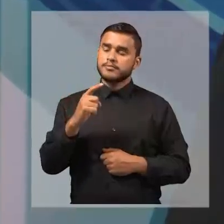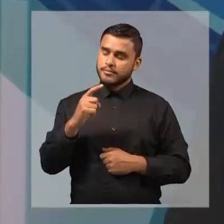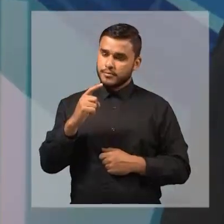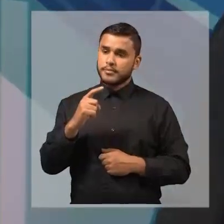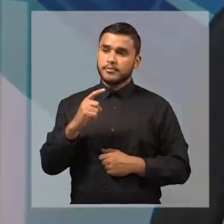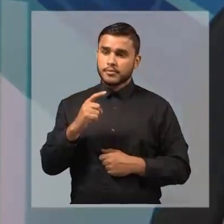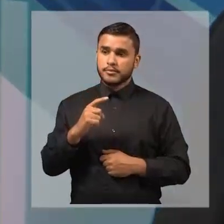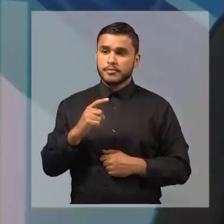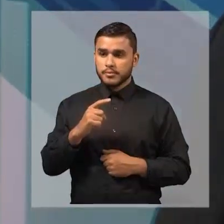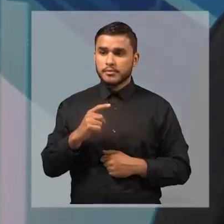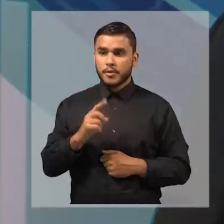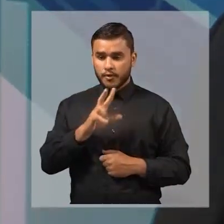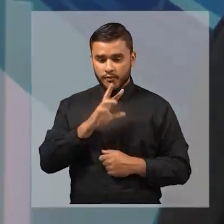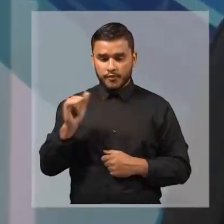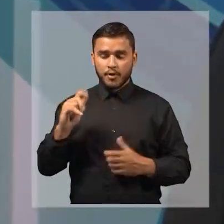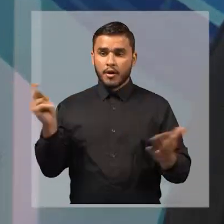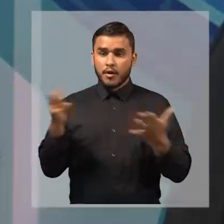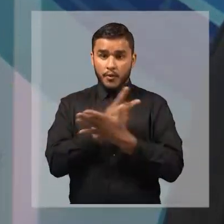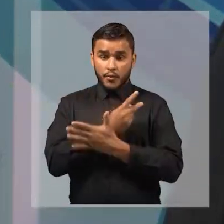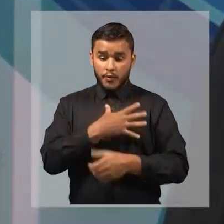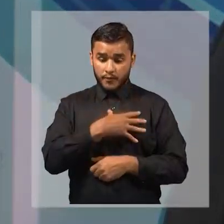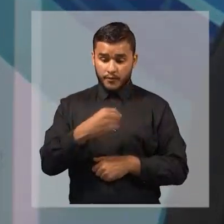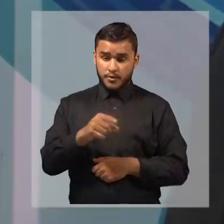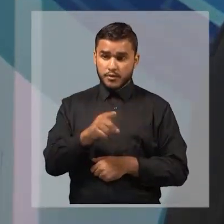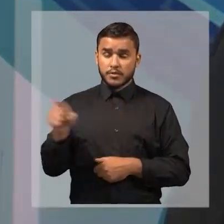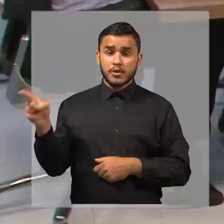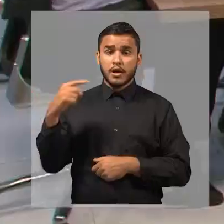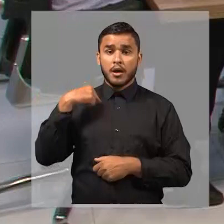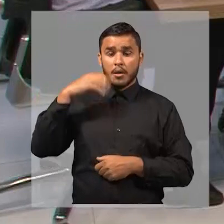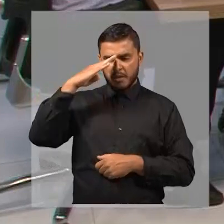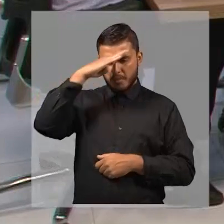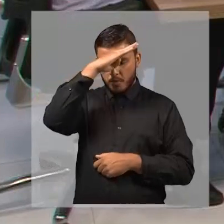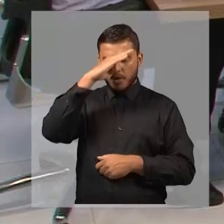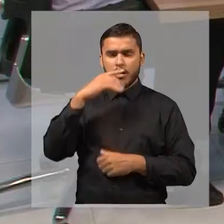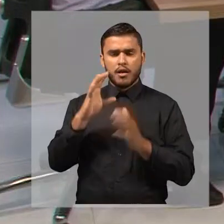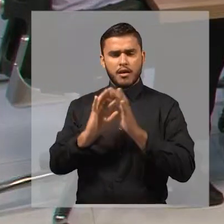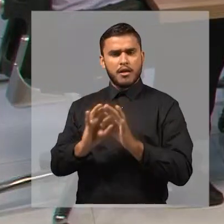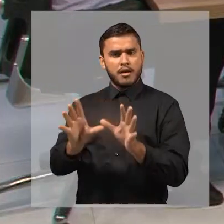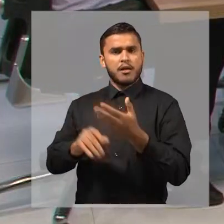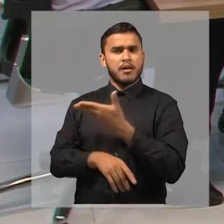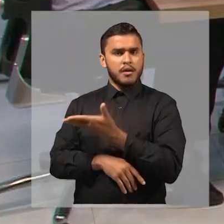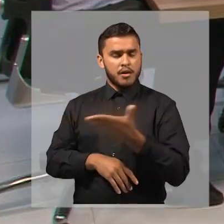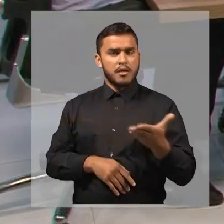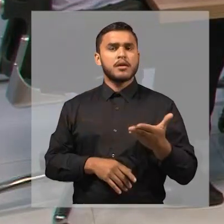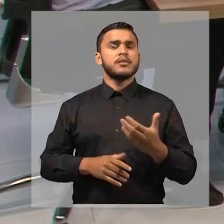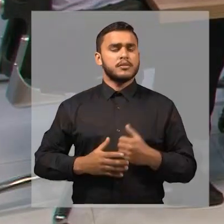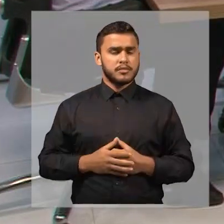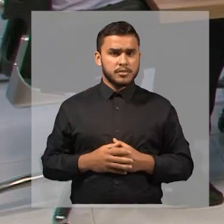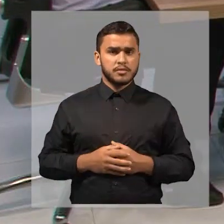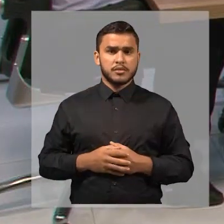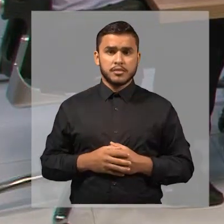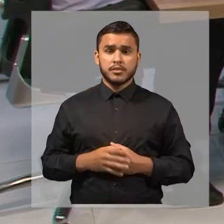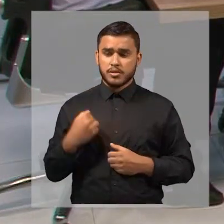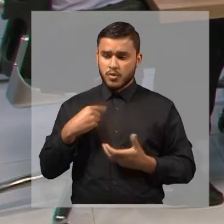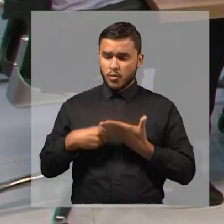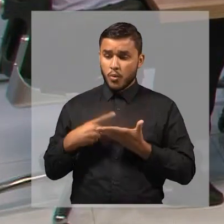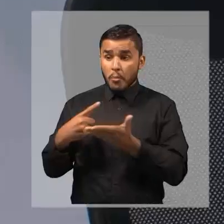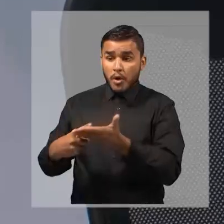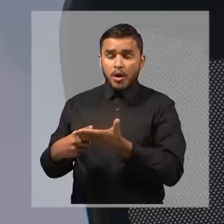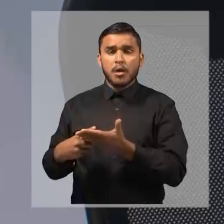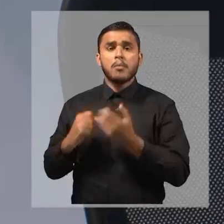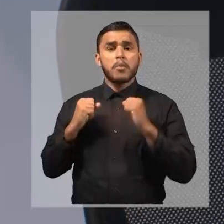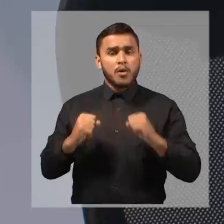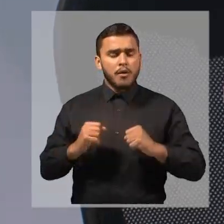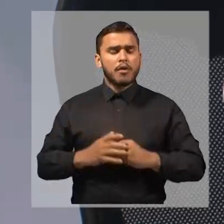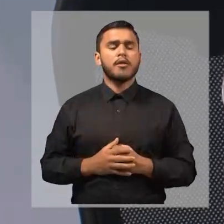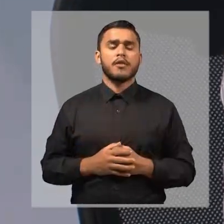Bolsonaro, atendendo a sua determinação, porque ninguém me convence também de que aqueles rapazes fazem aquilo que